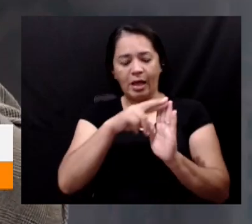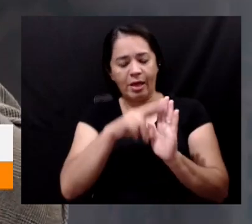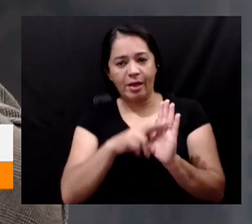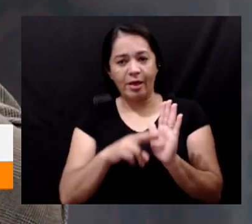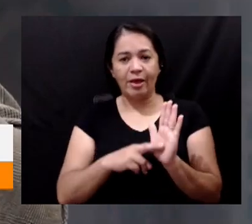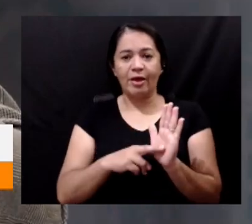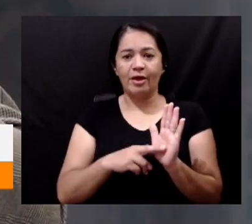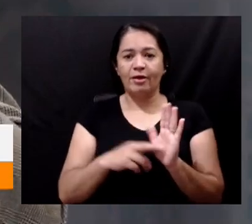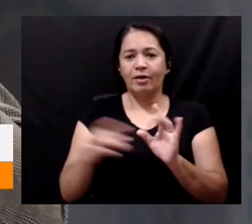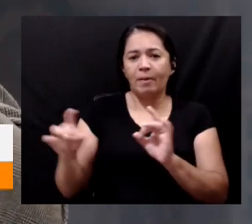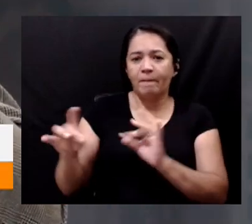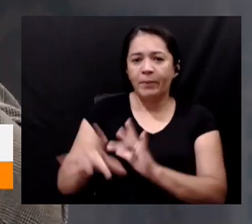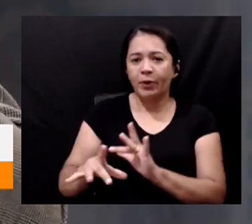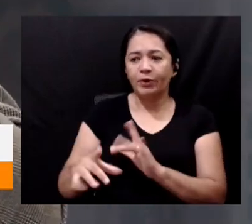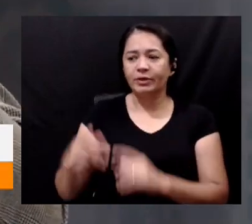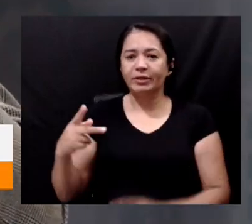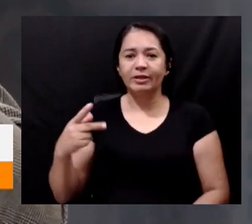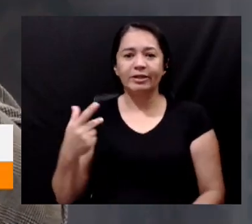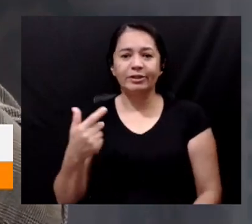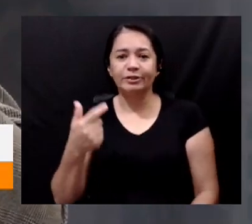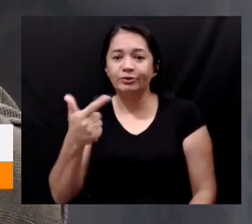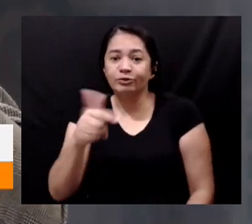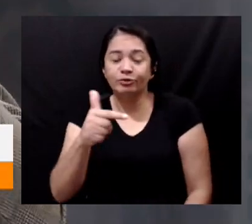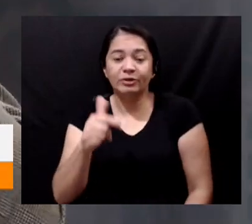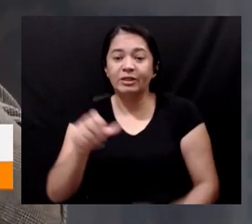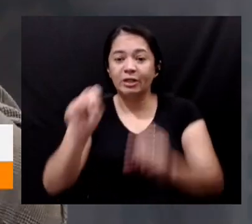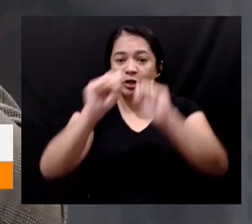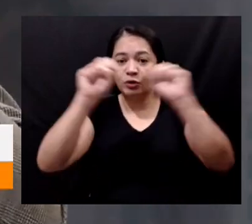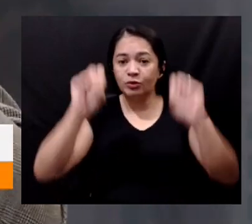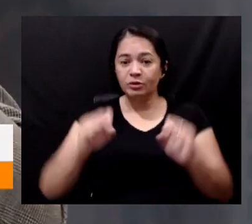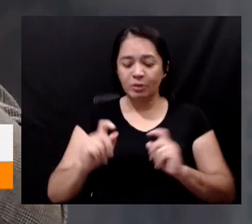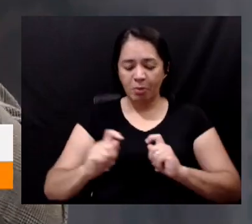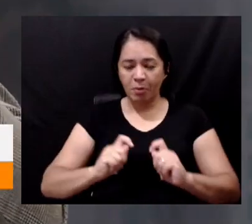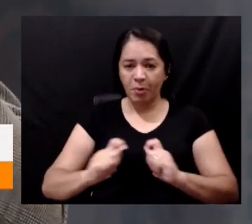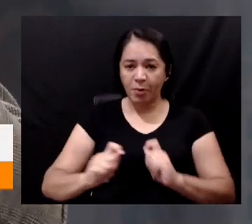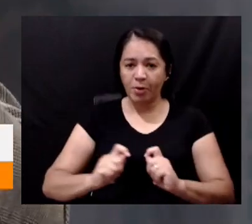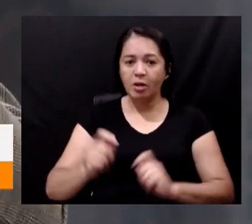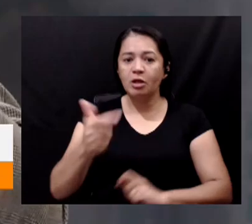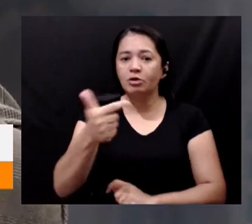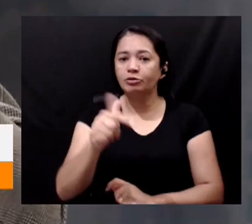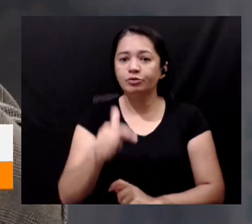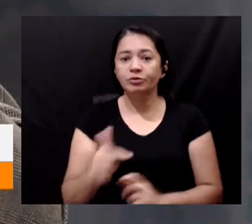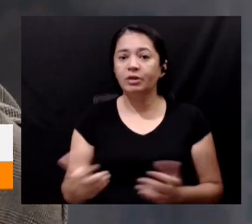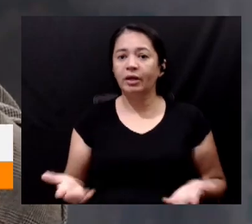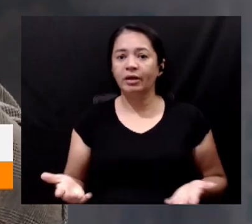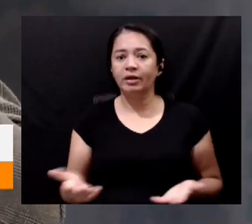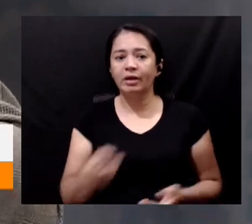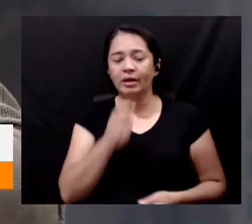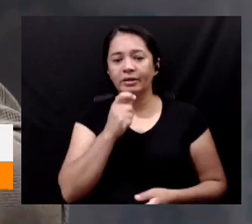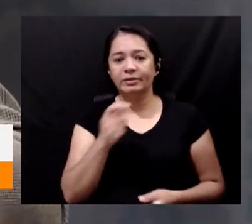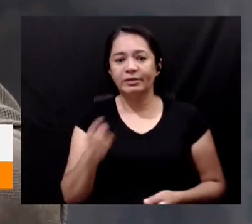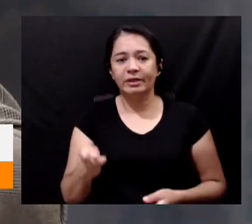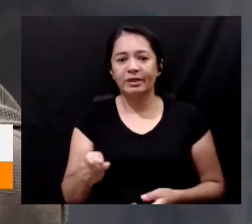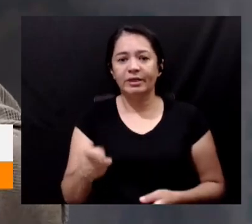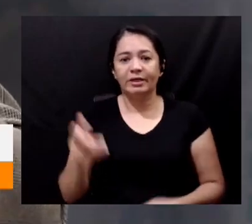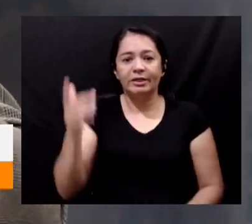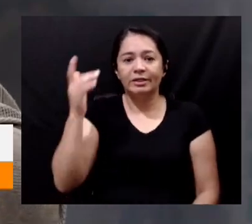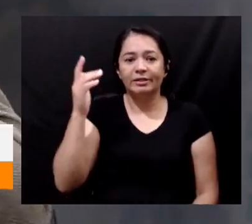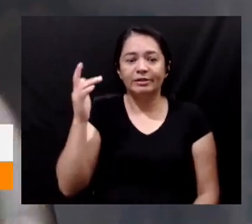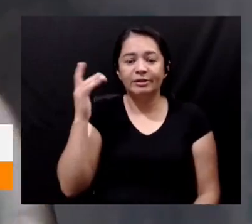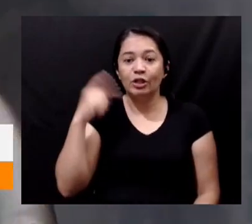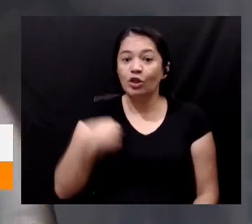prontas, né, os seus sistemas, né, de autorregulação, o seu sistema de recompensa, ele não tem nenhuma regulação de nós adultos